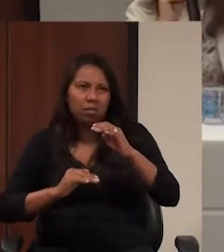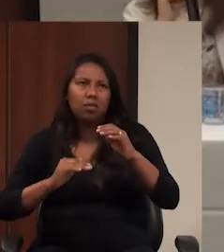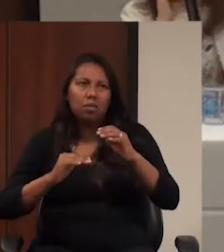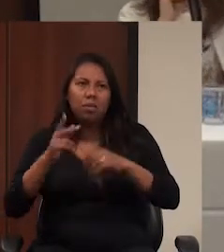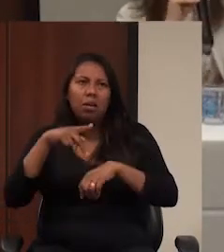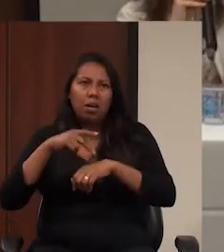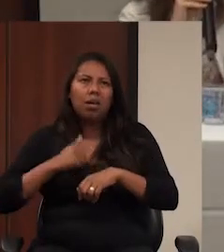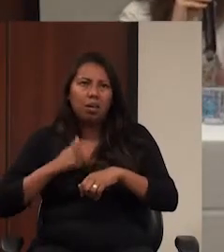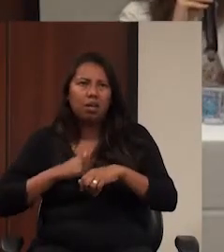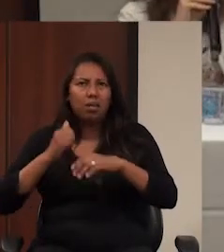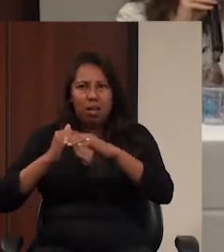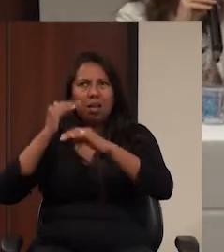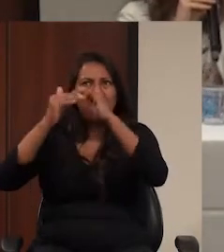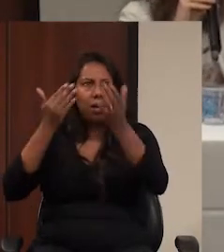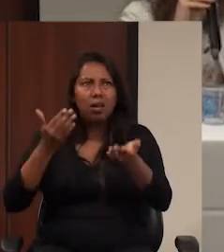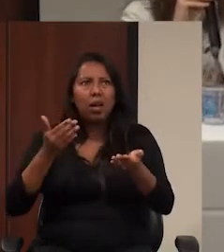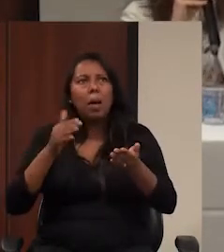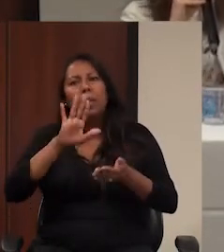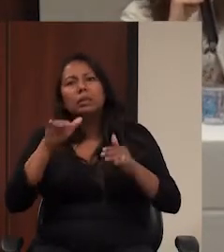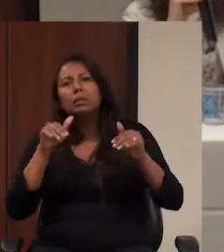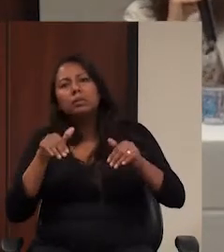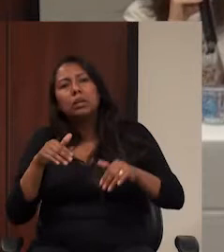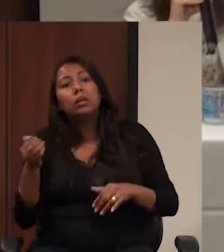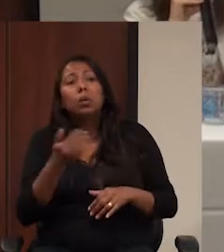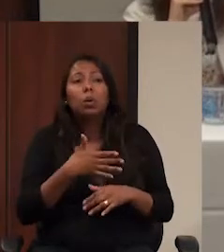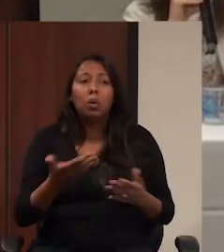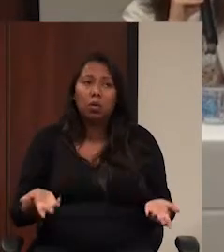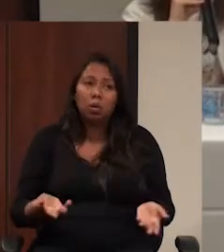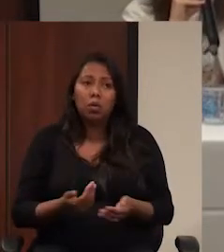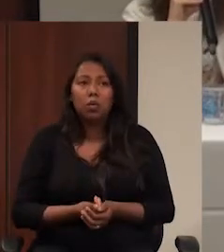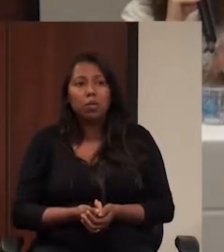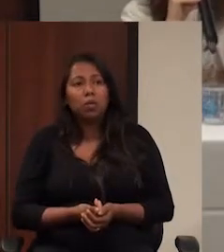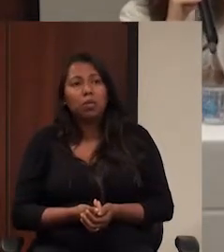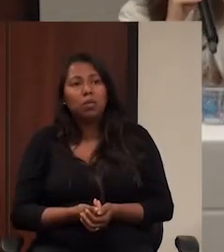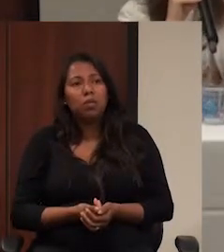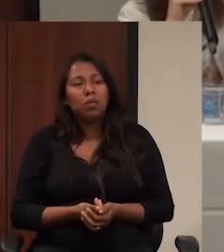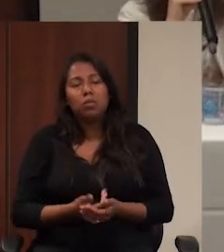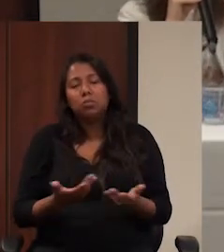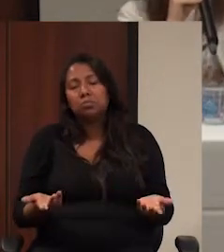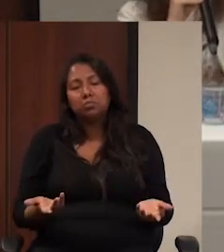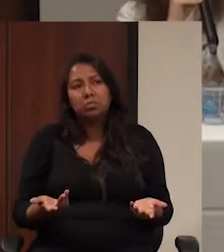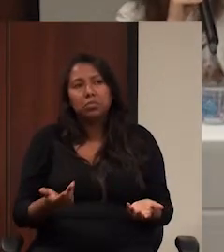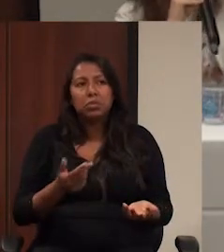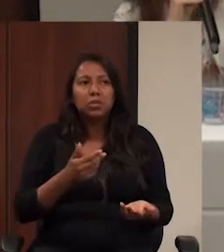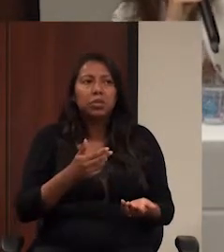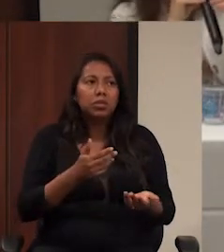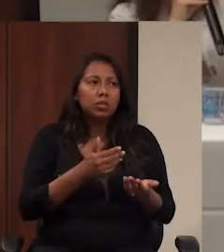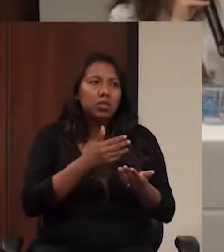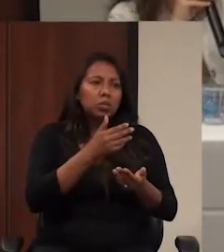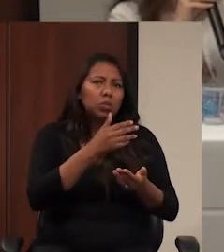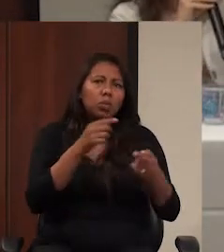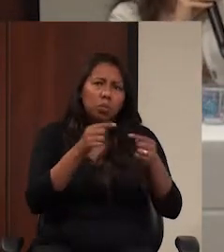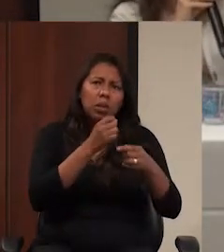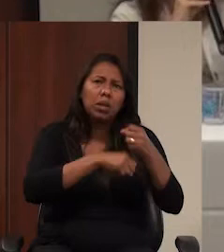mas em Israel é novo, na Austrália é novo, esses movimentos que estão acontecendo na Finlândia, na Suécia, é tudo assim, né? 2009, 2010